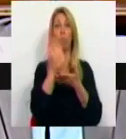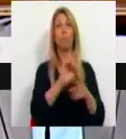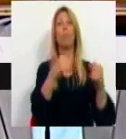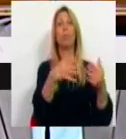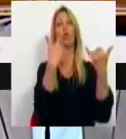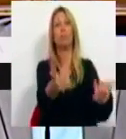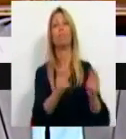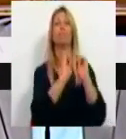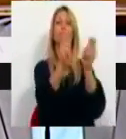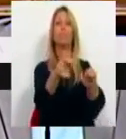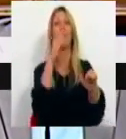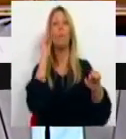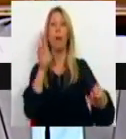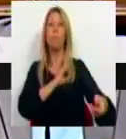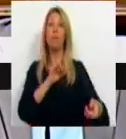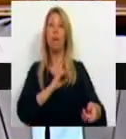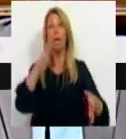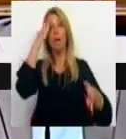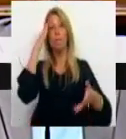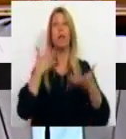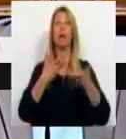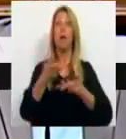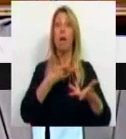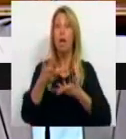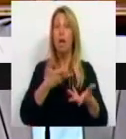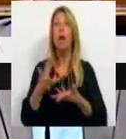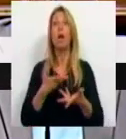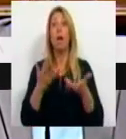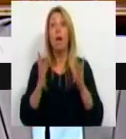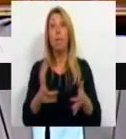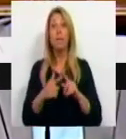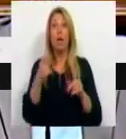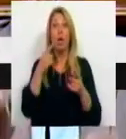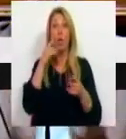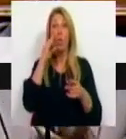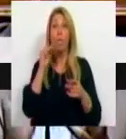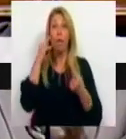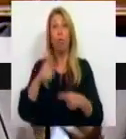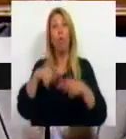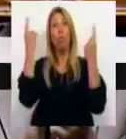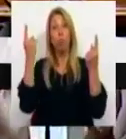lidar com as imparidades e ter um banco público recapitalizado, parecem-me 4 condições essenciais.